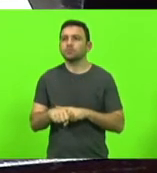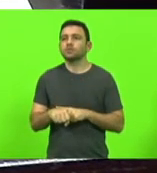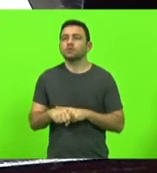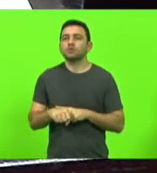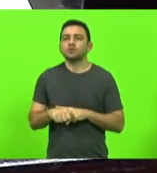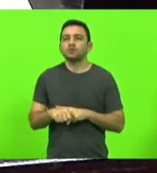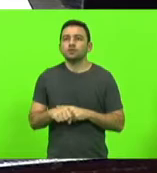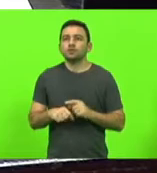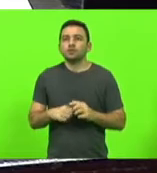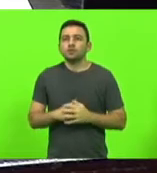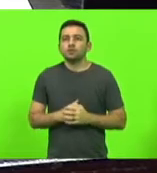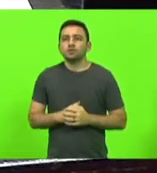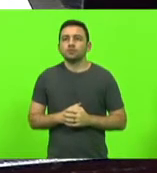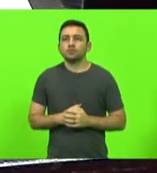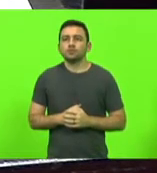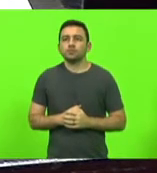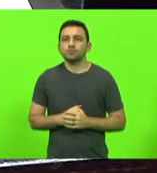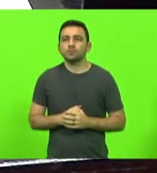gostaria... Mais um minuto, deputado.